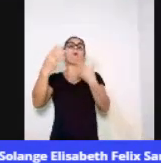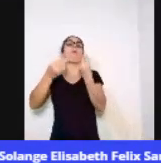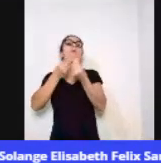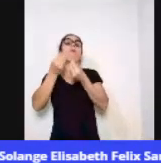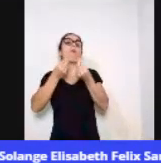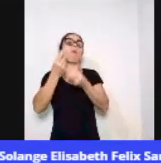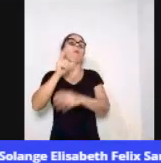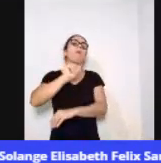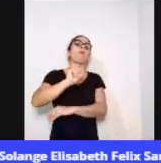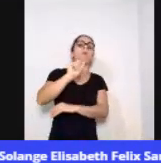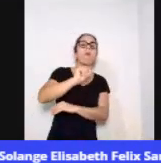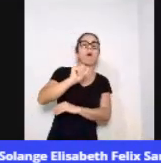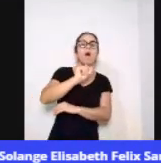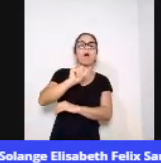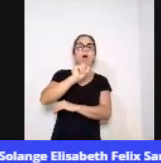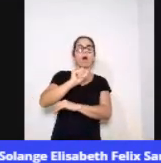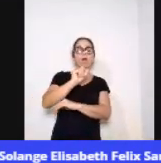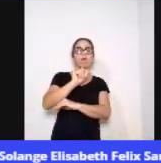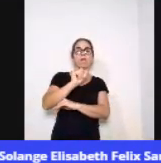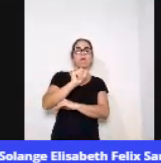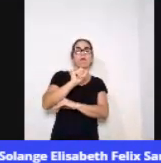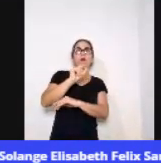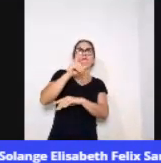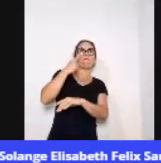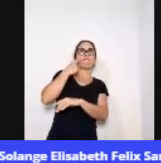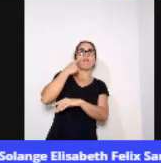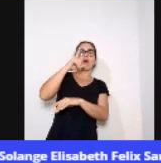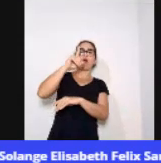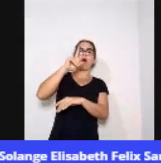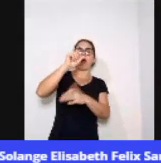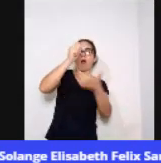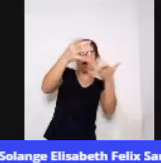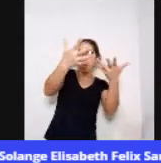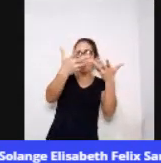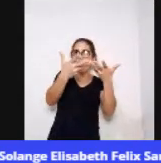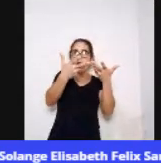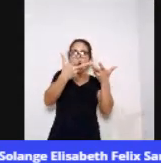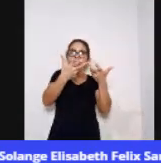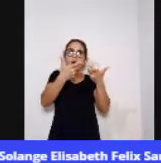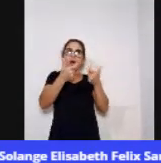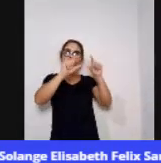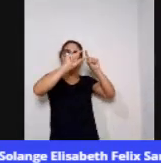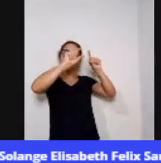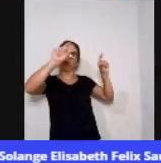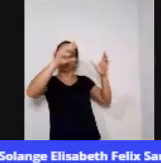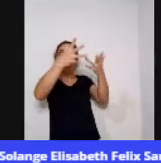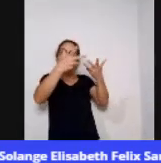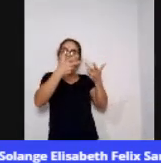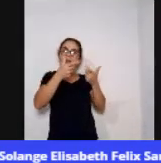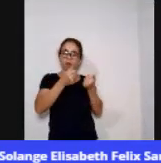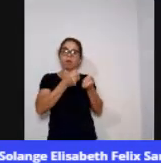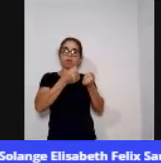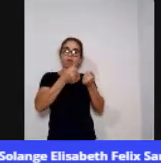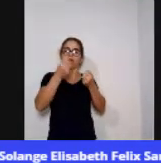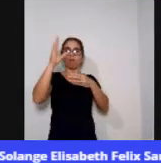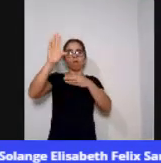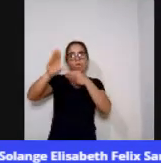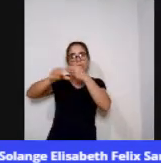encaixar. Vou pegar a habilidade ali e vou colocar qual habilidade eu estou trabalhando agora no primeiro e no segundo ano,